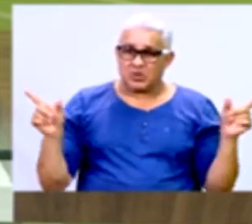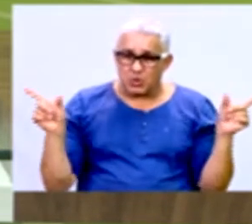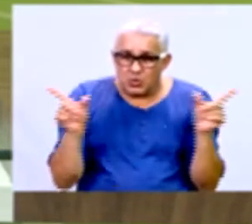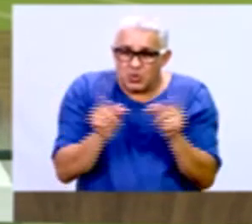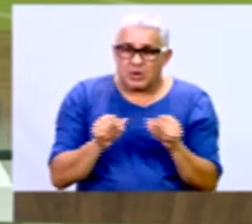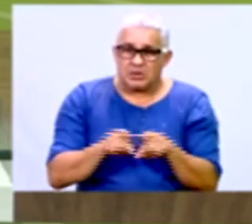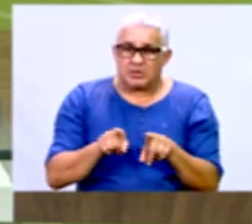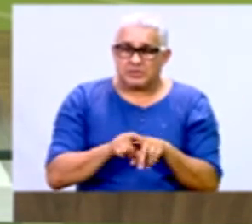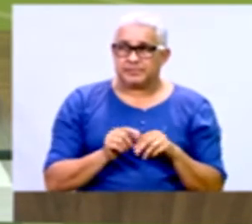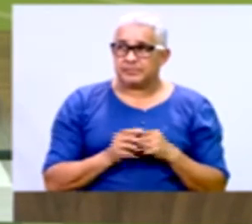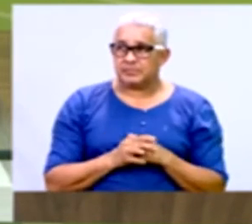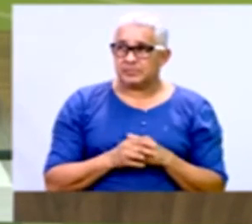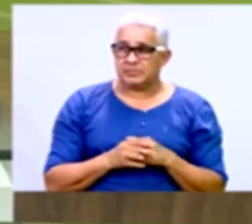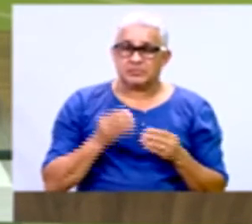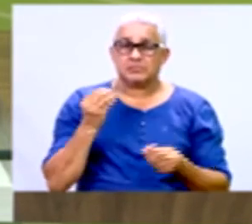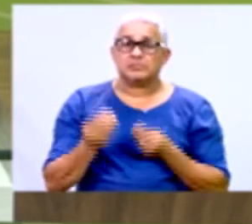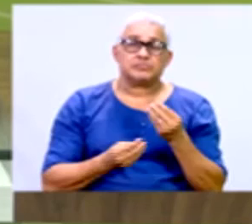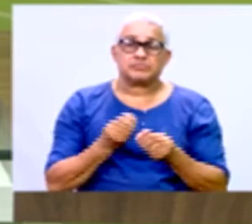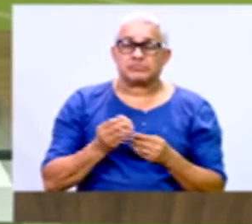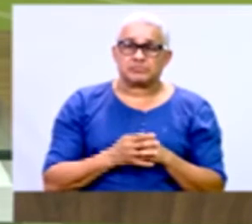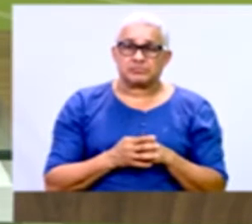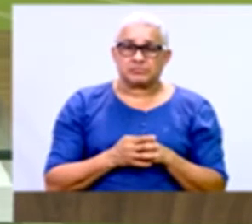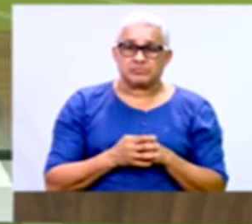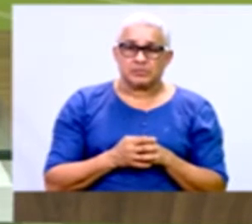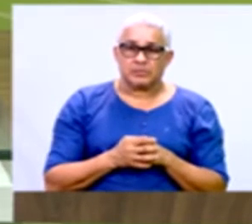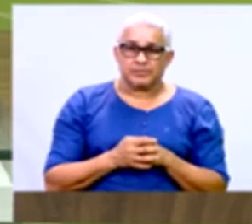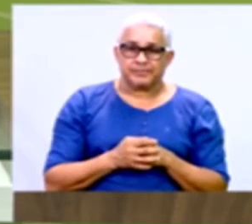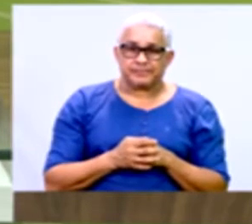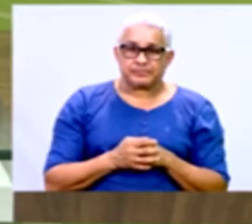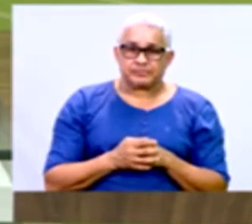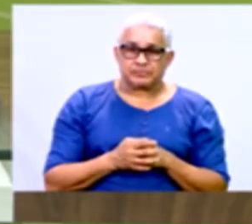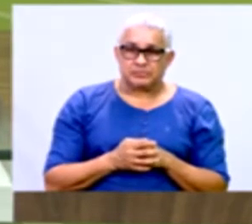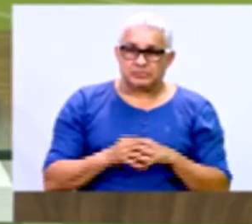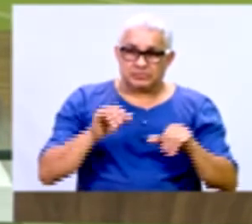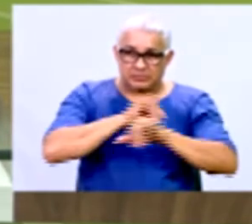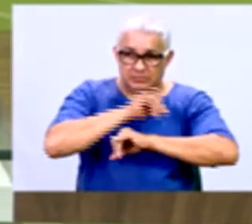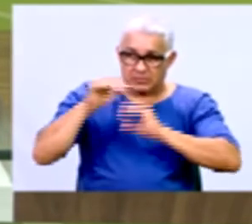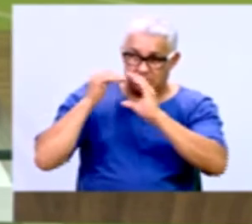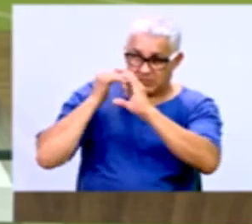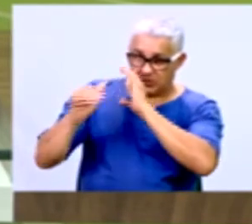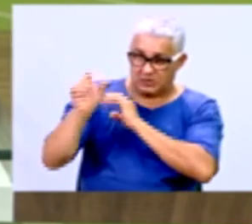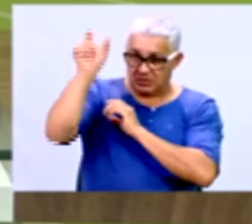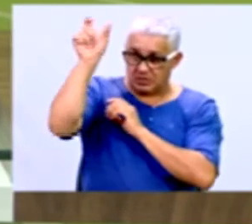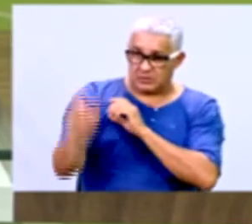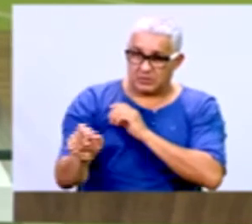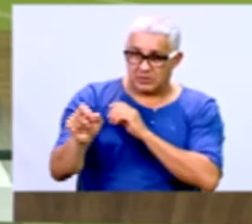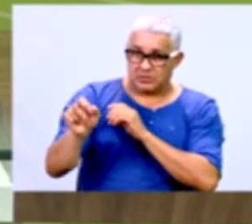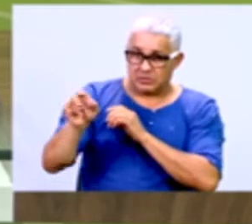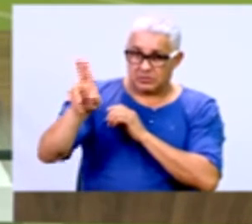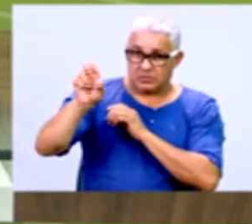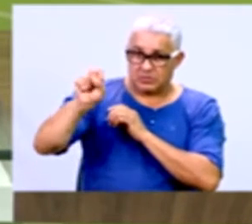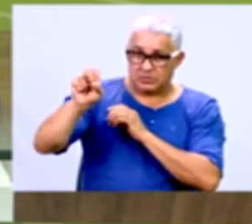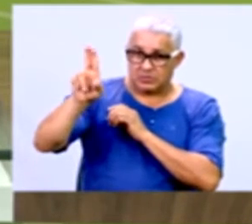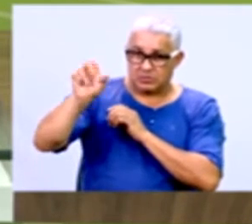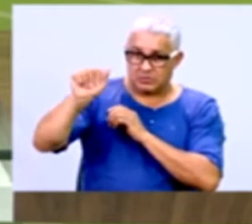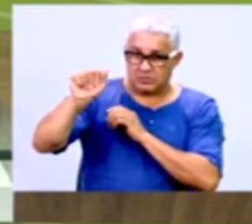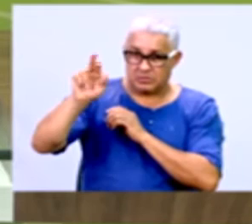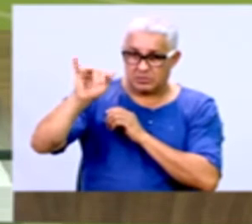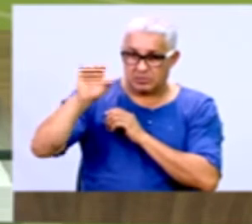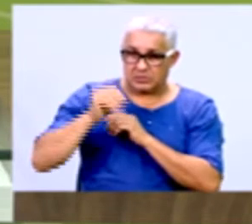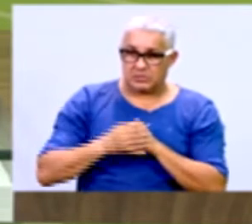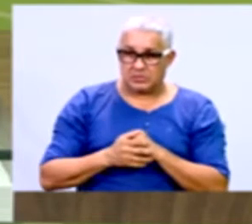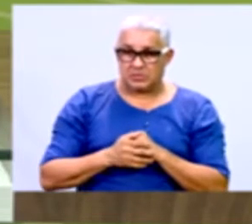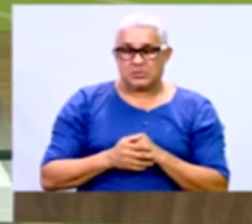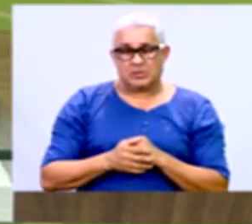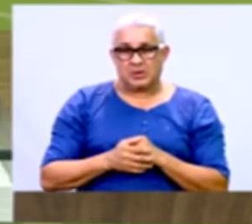sentido. Bom, como se passa essa informação para o usuário? O padrão REST,